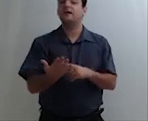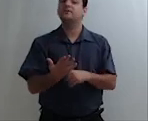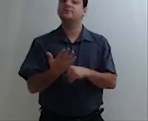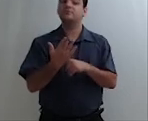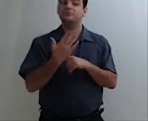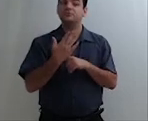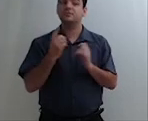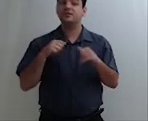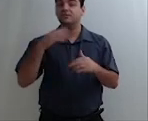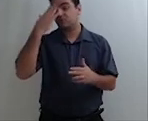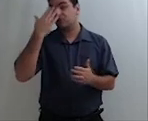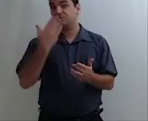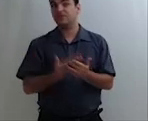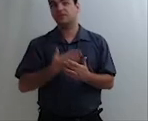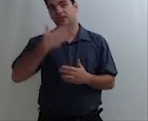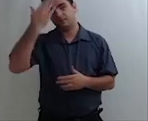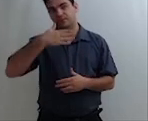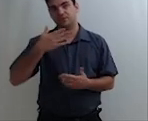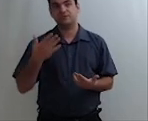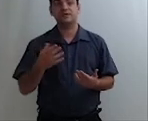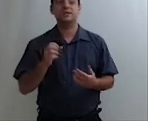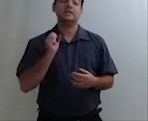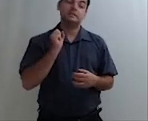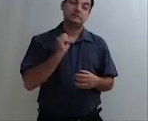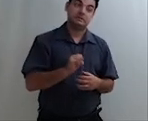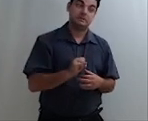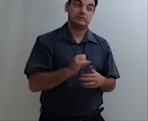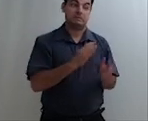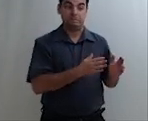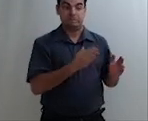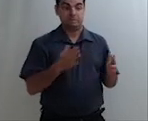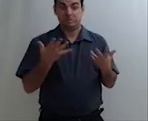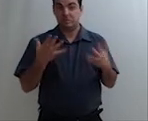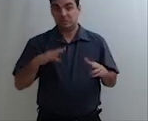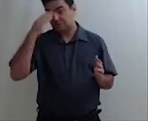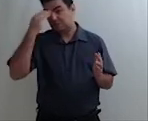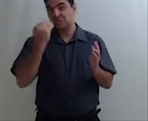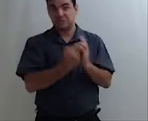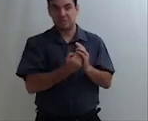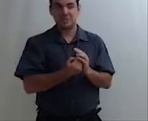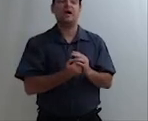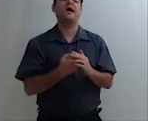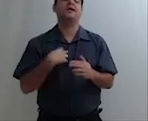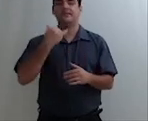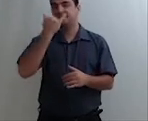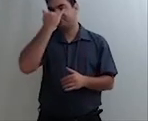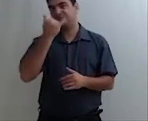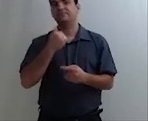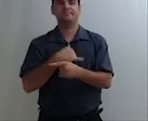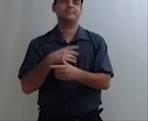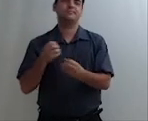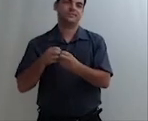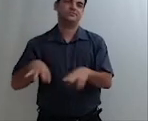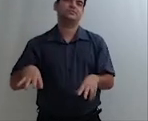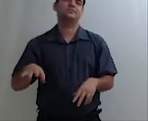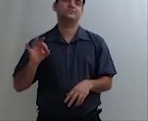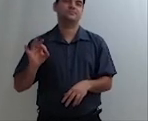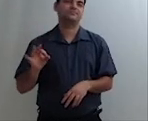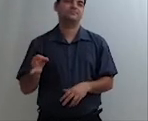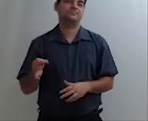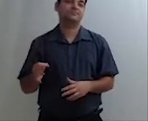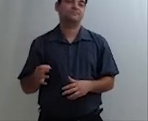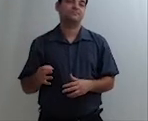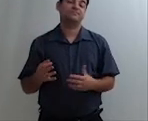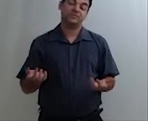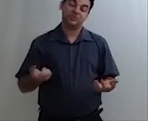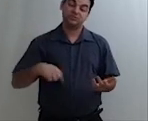prova e graves defeitos impedem admitir valor suficiente à admissão de autoria Como regra objetiva